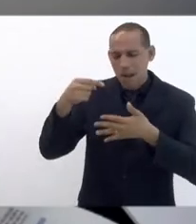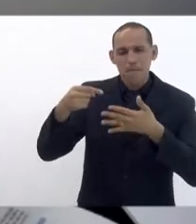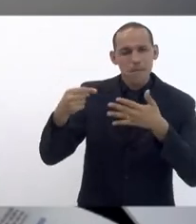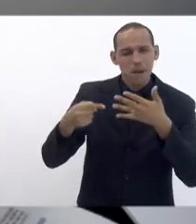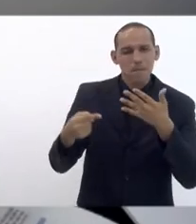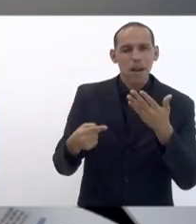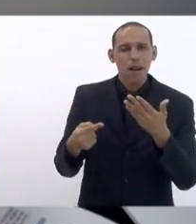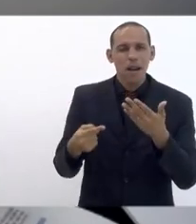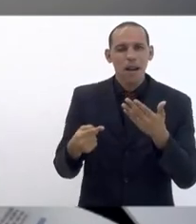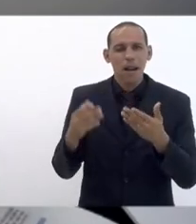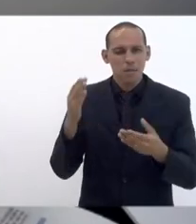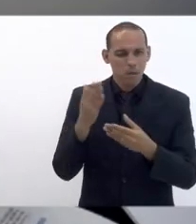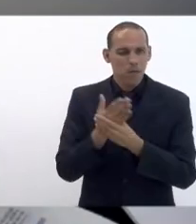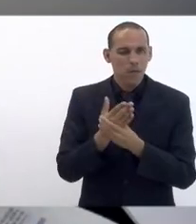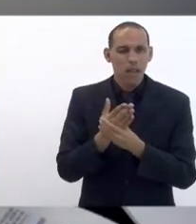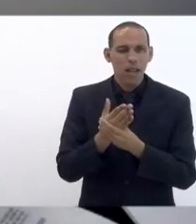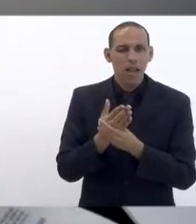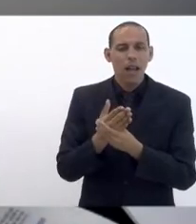decisões